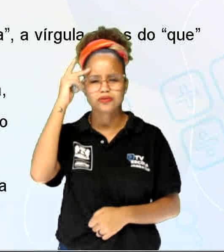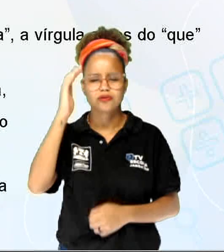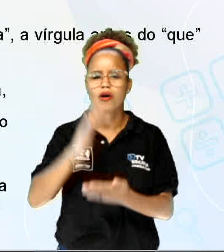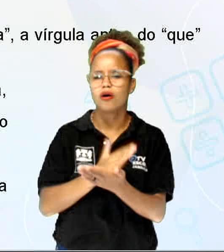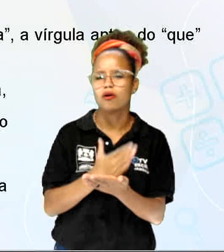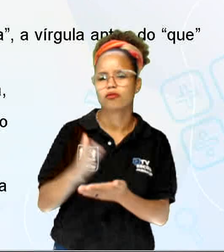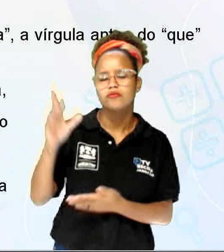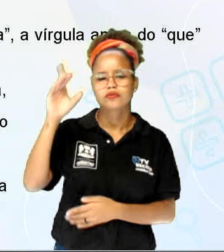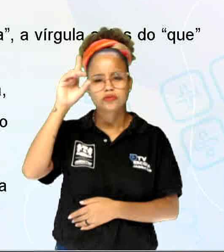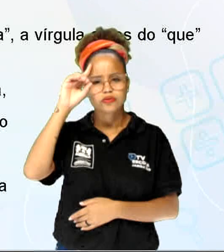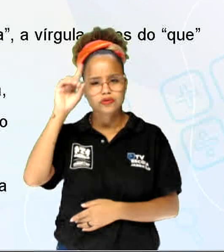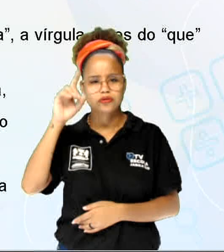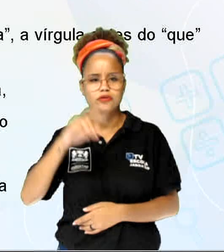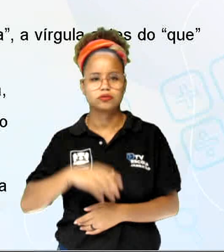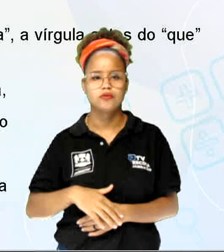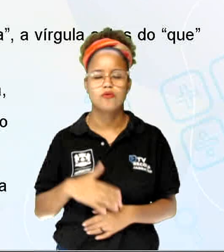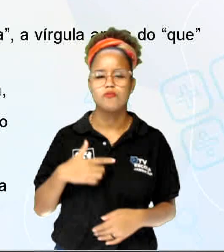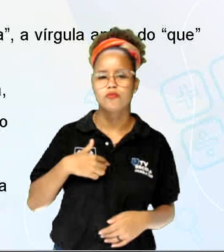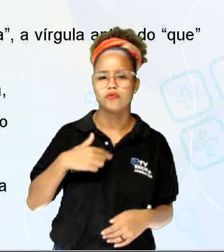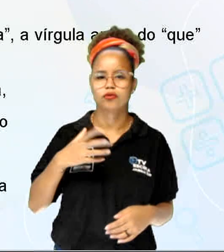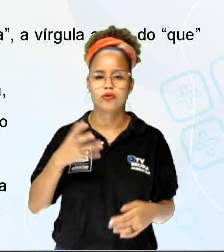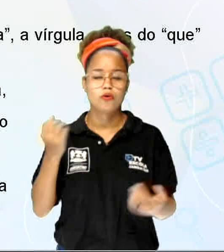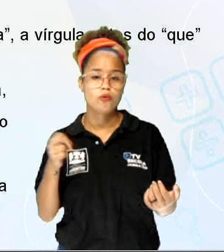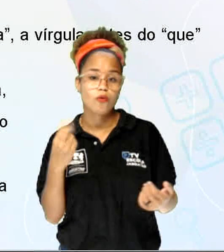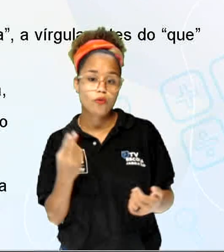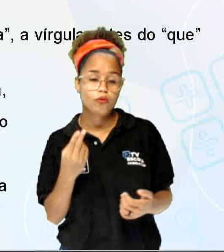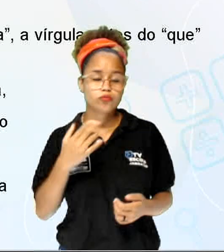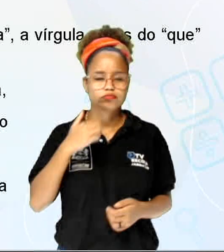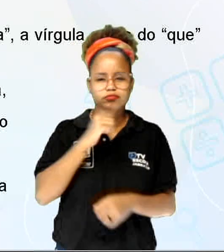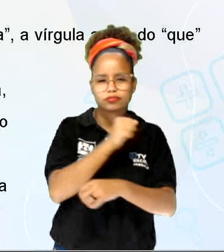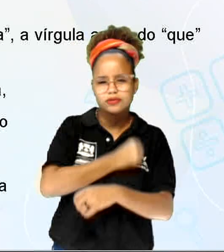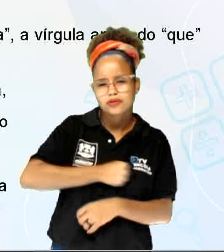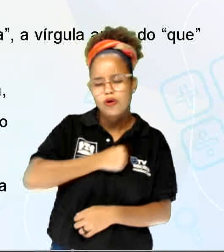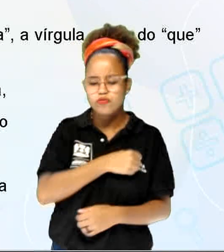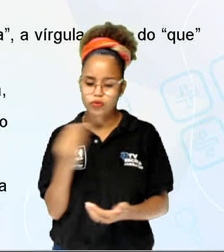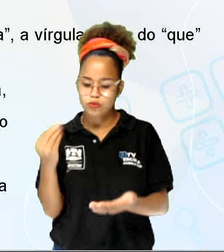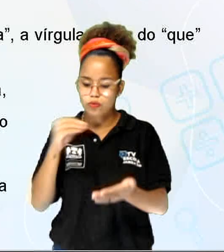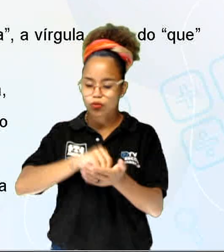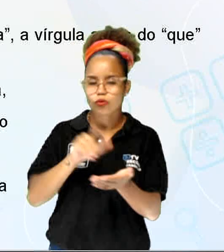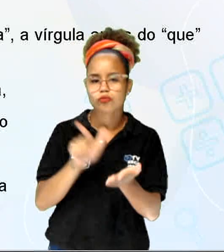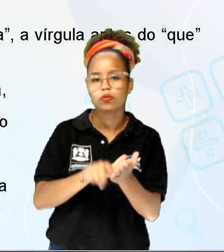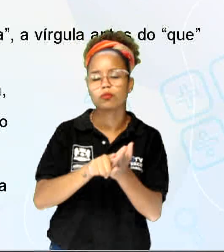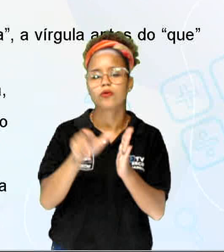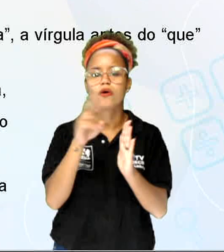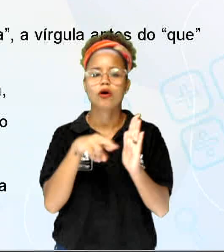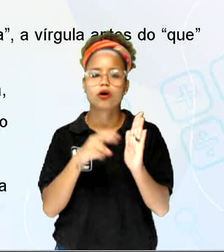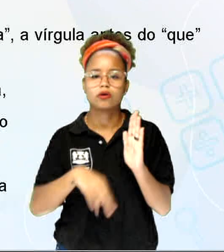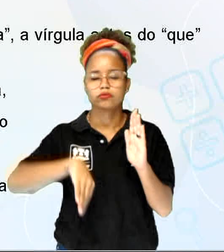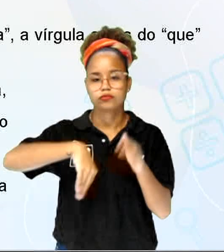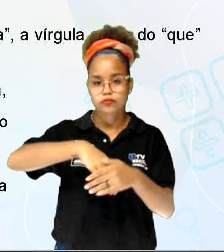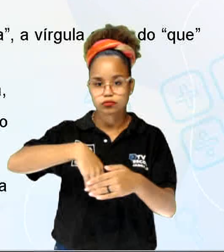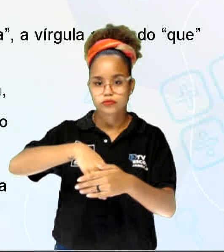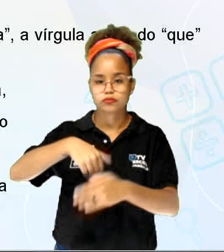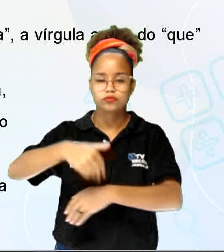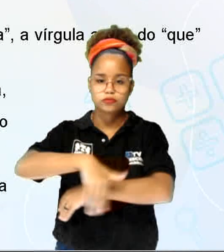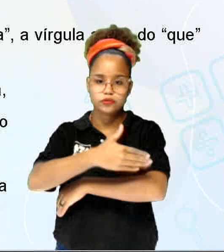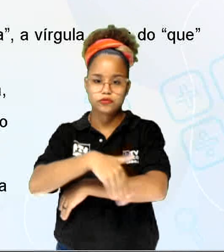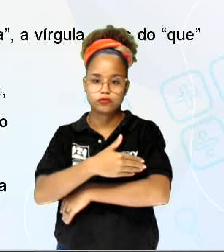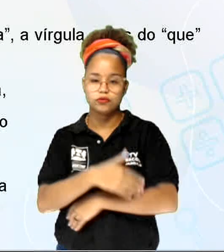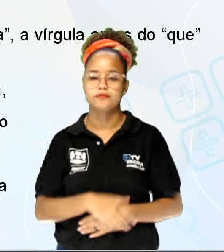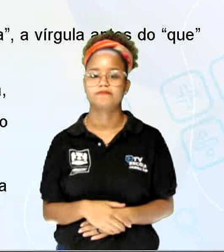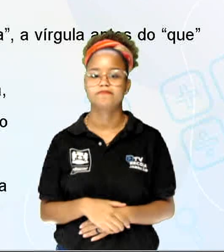dia, por farra ou nostalgia, botou no papel as regras do futebol de rua. Fecha